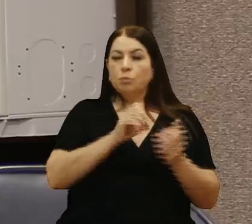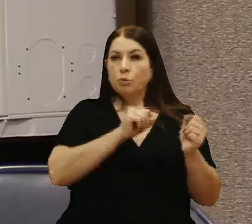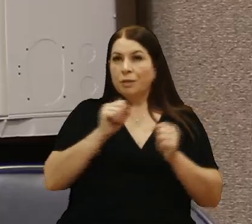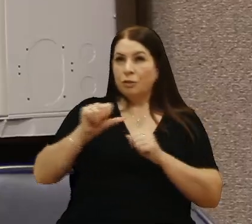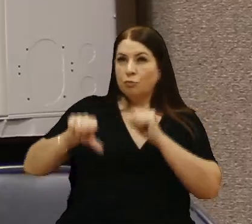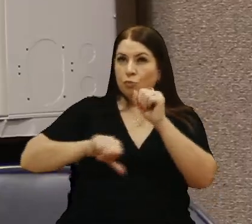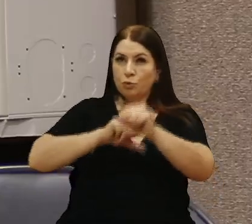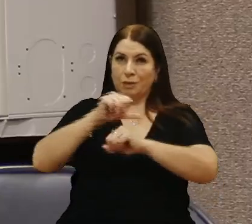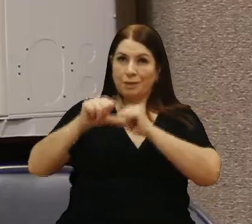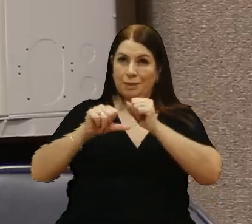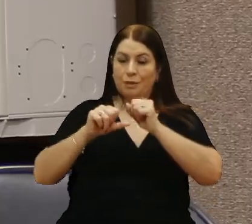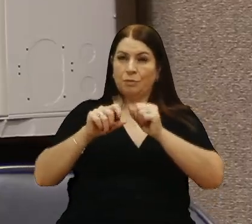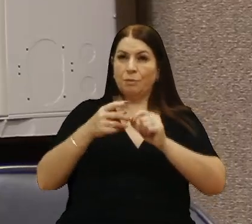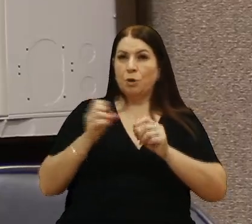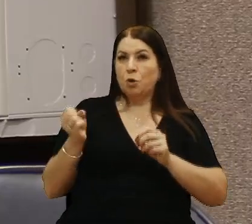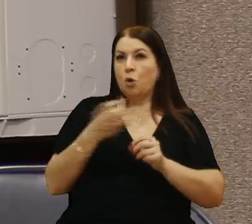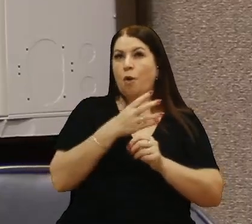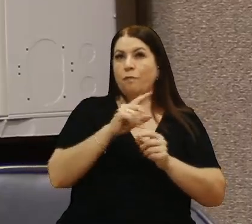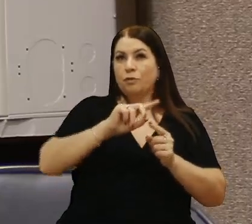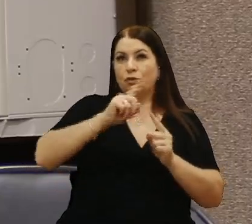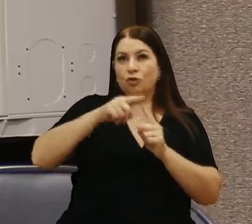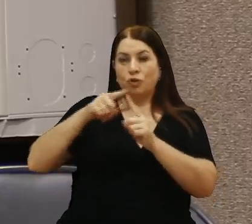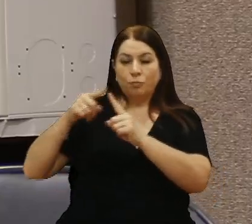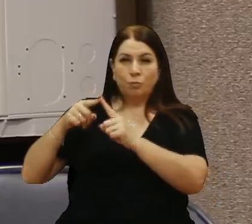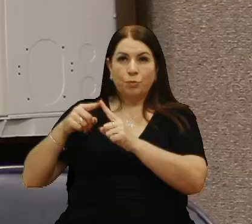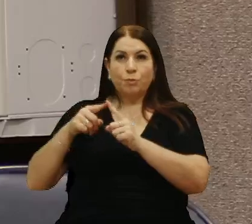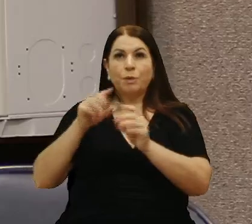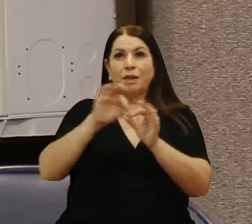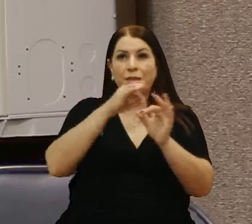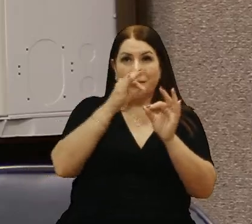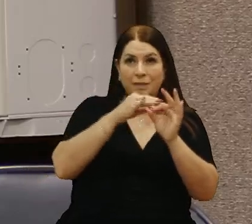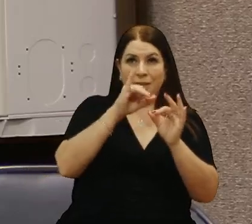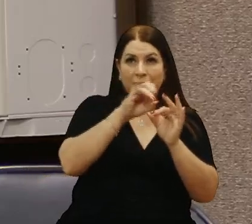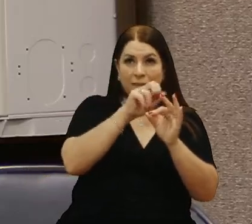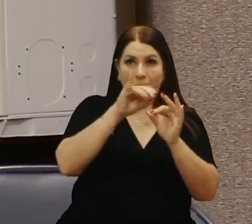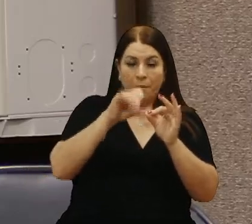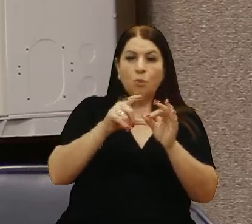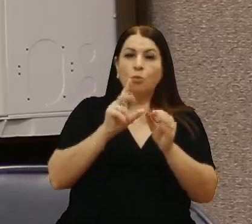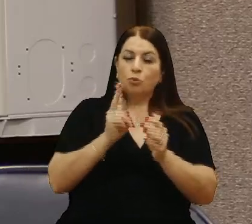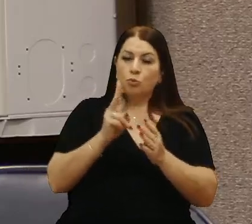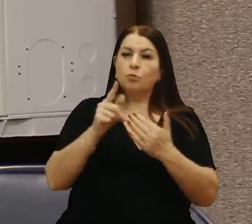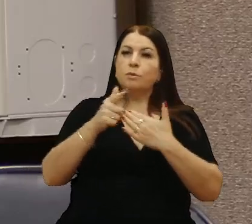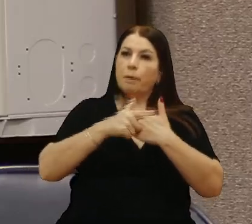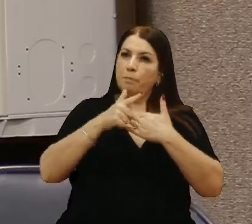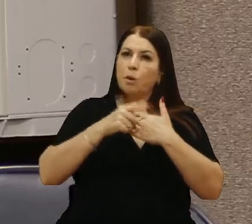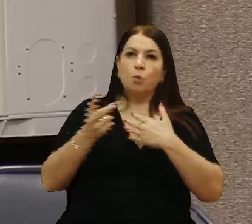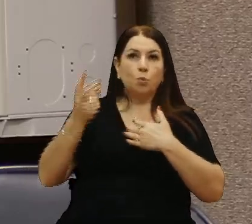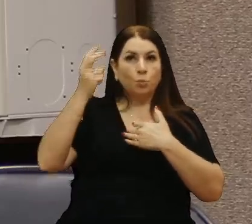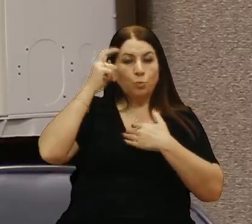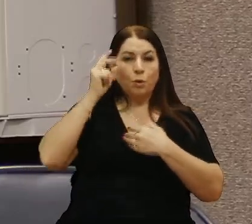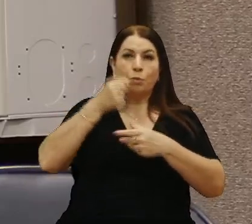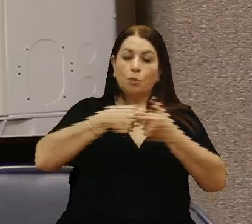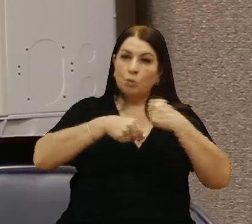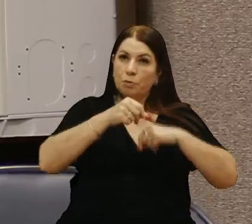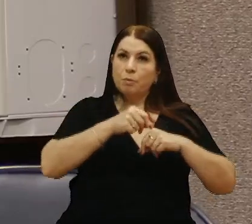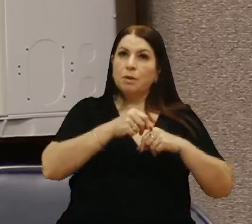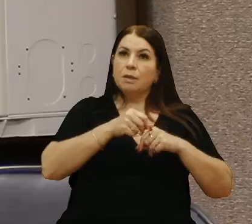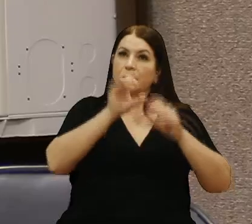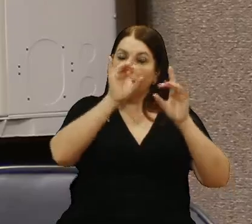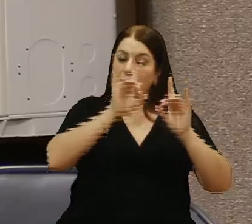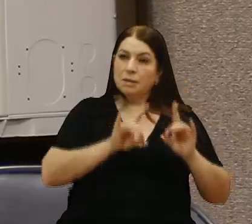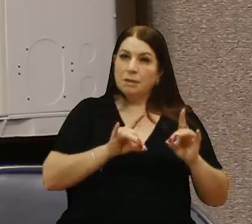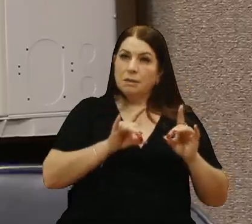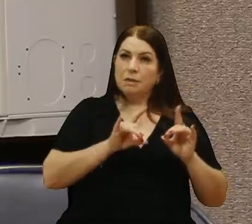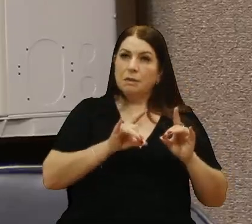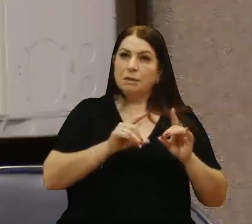da viticultura e a chegada de novas variedades, a Videira Isabel mantém seu papel cultural e econômico, especialmente